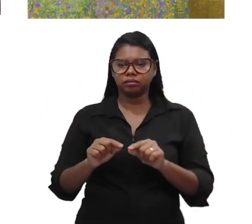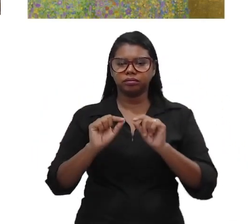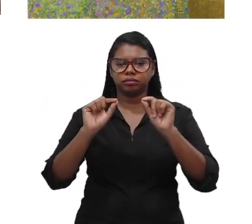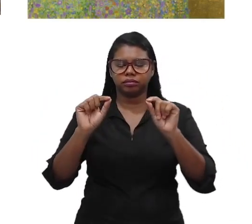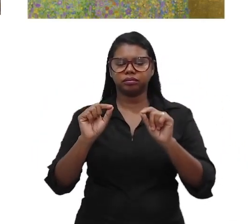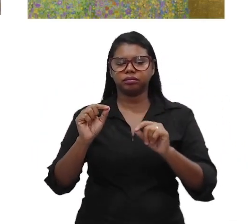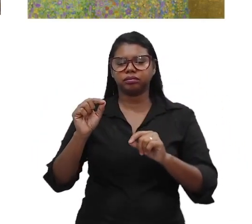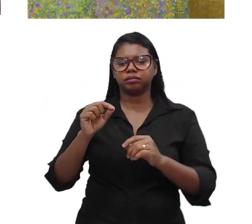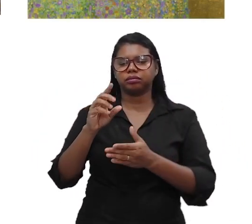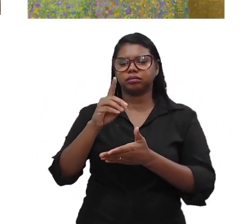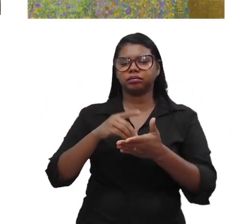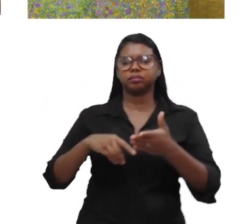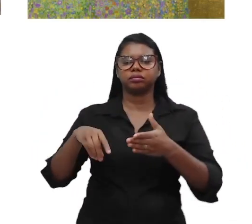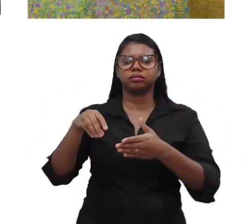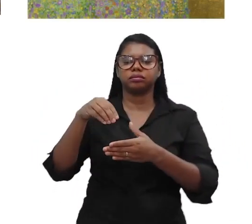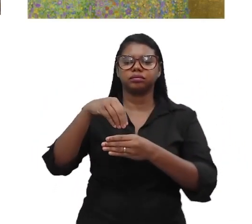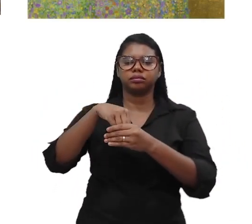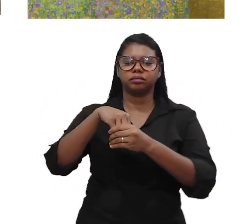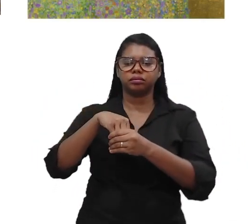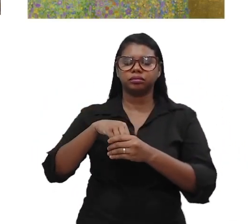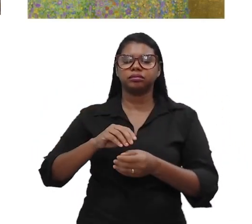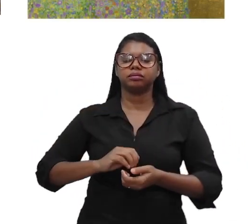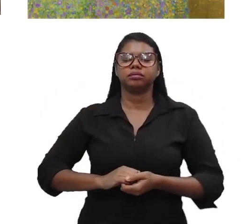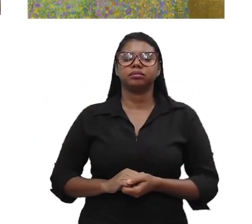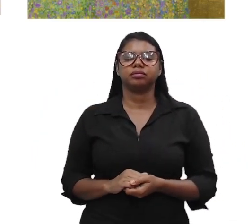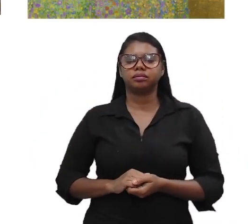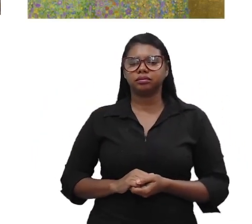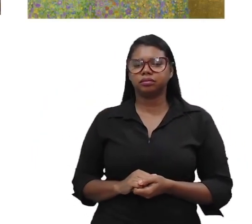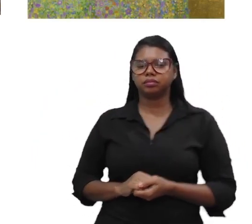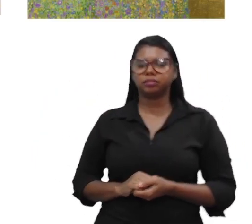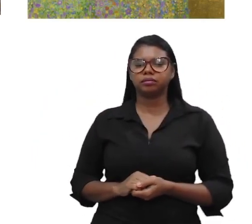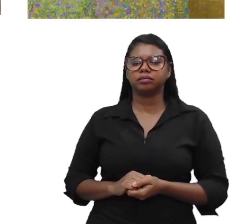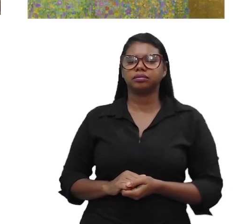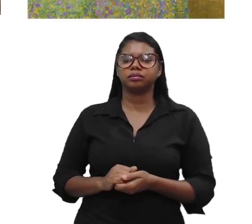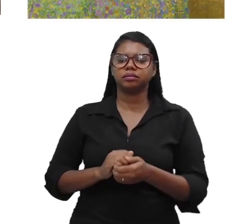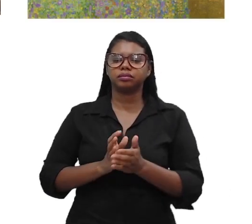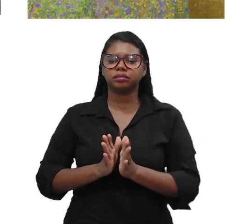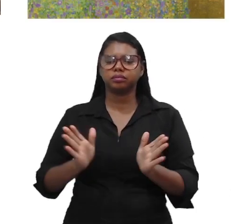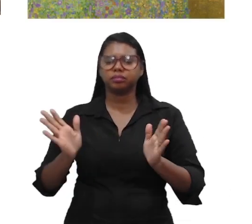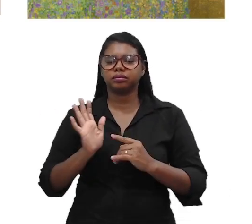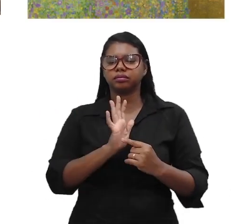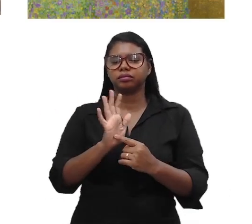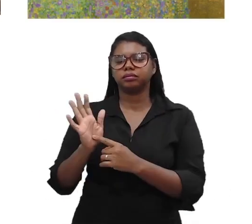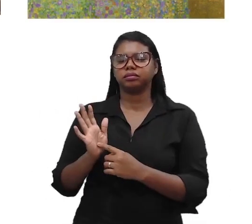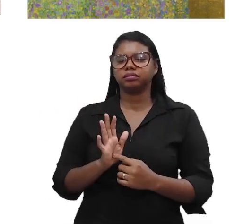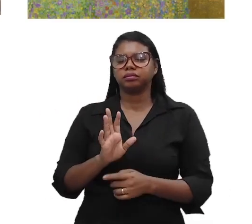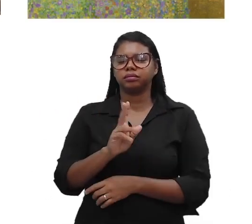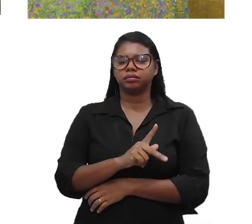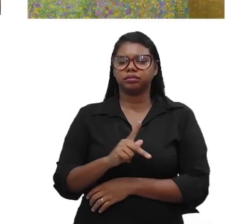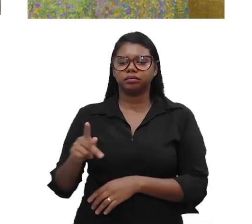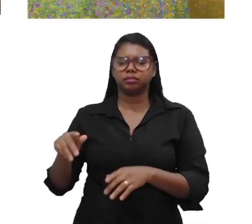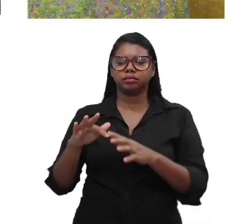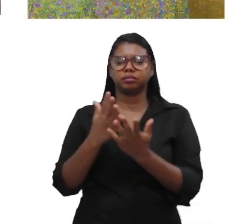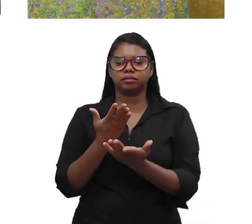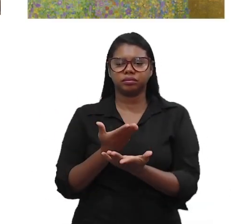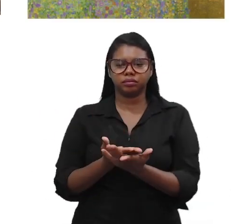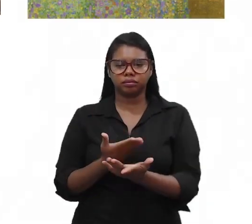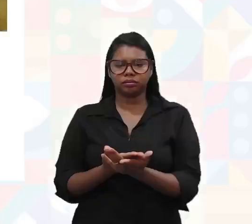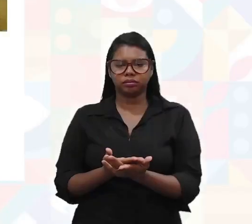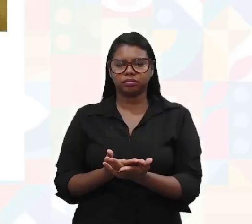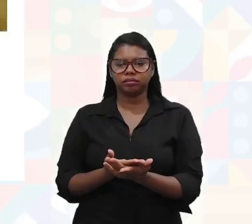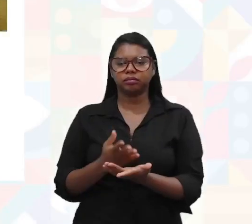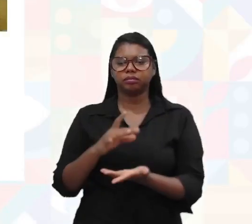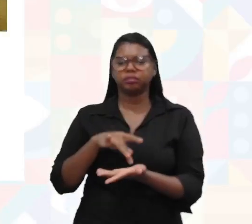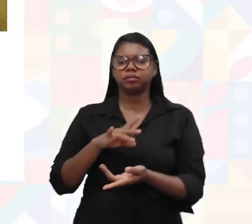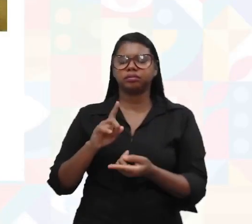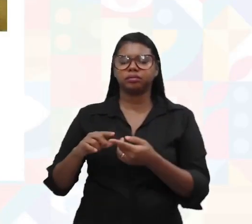muito importante a secessão vienense, porque ela vai abrir caminho. Alguns professores da escola da secessão